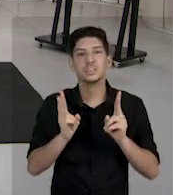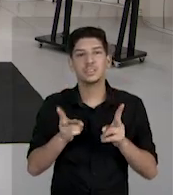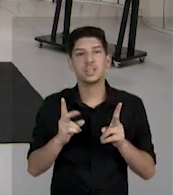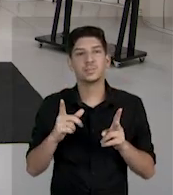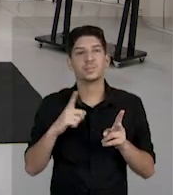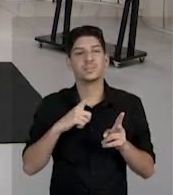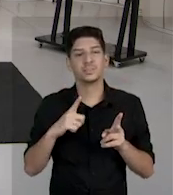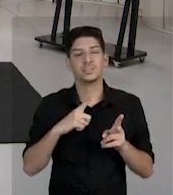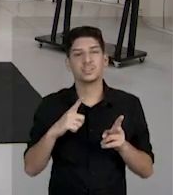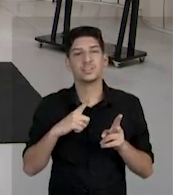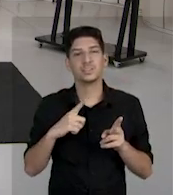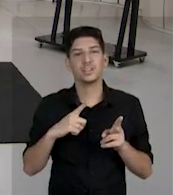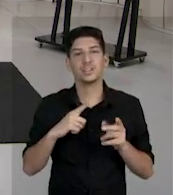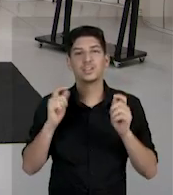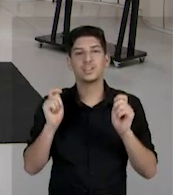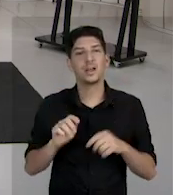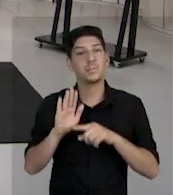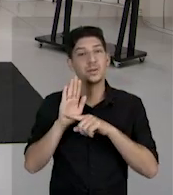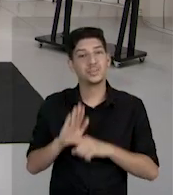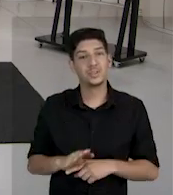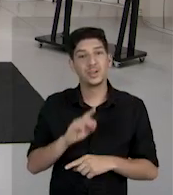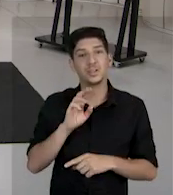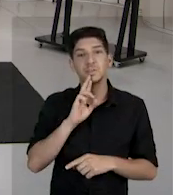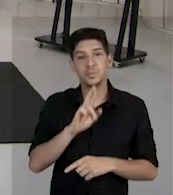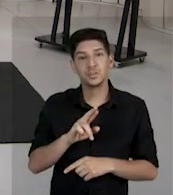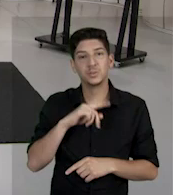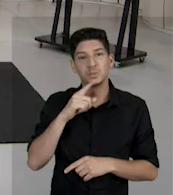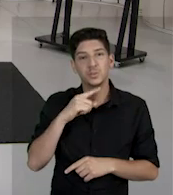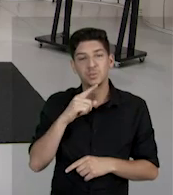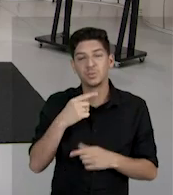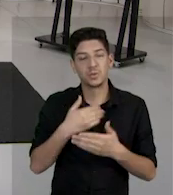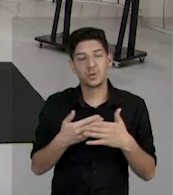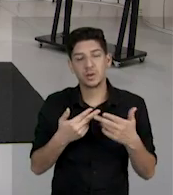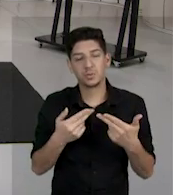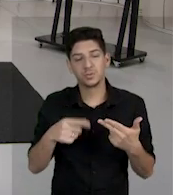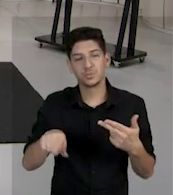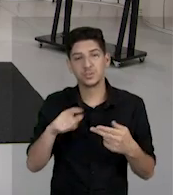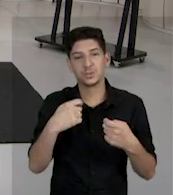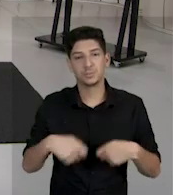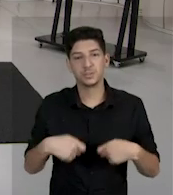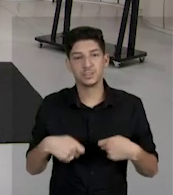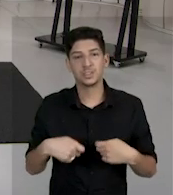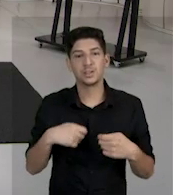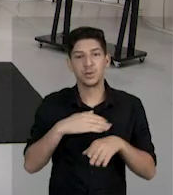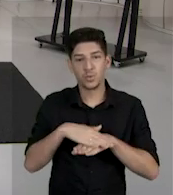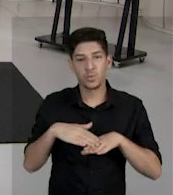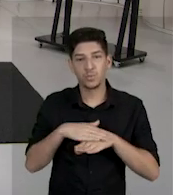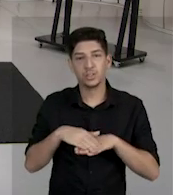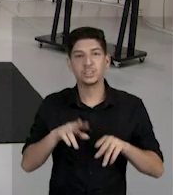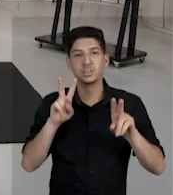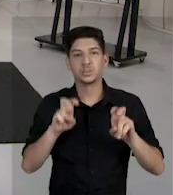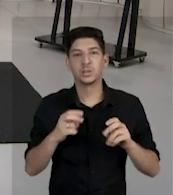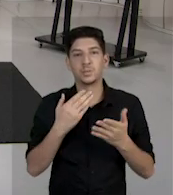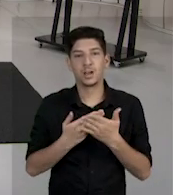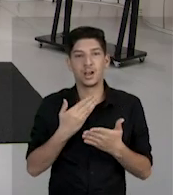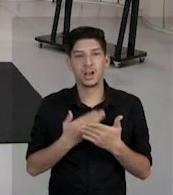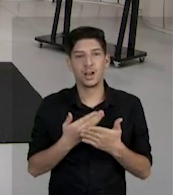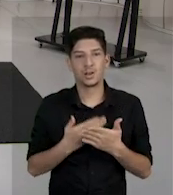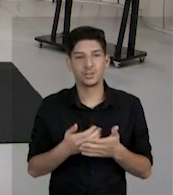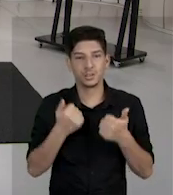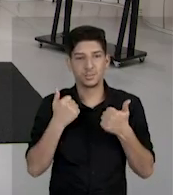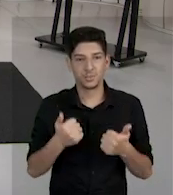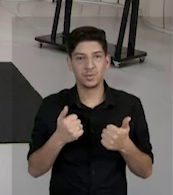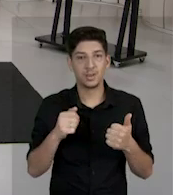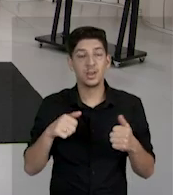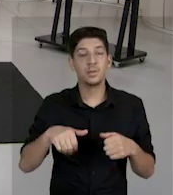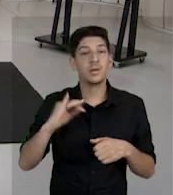está disponível para tirar as dúvidas, solucionar qualquer coisa que vocês queiram, conversar a respeito das aulas que tratamos aqui. E o mais